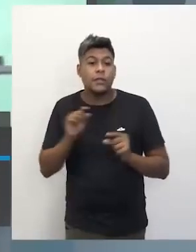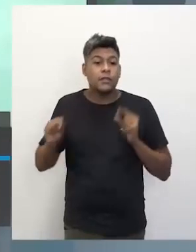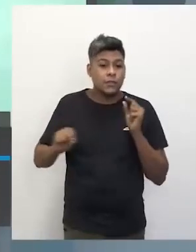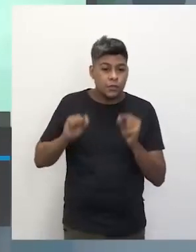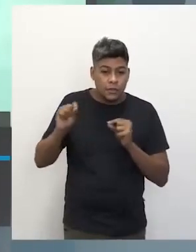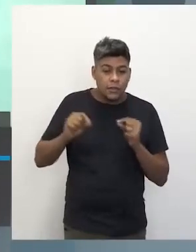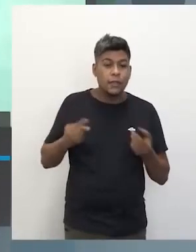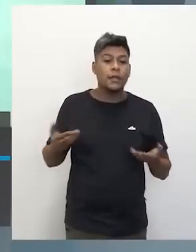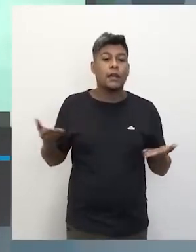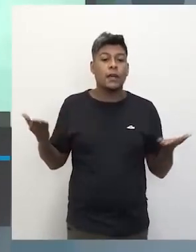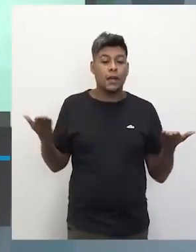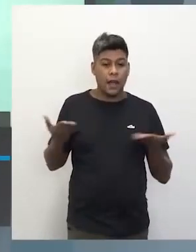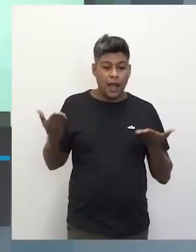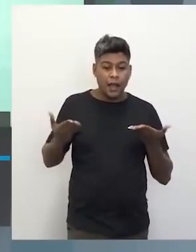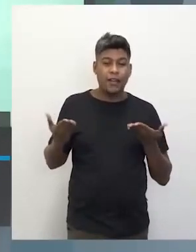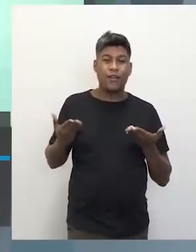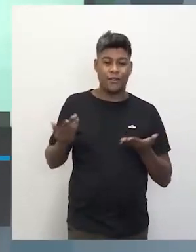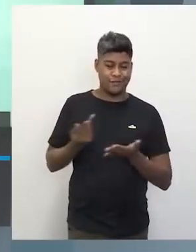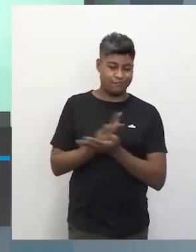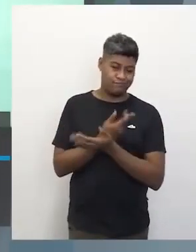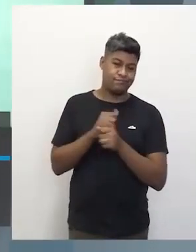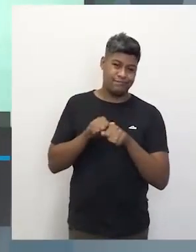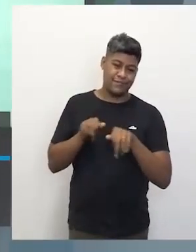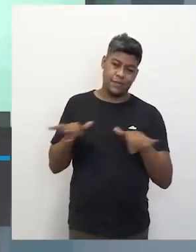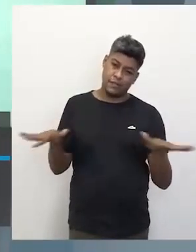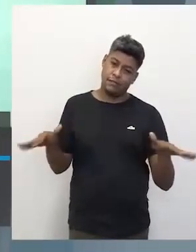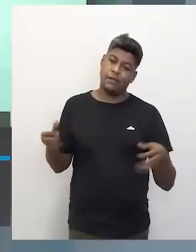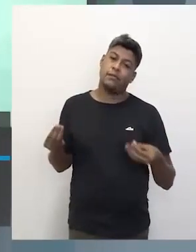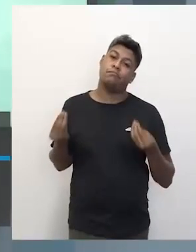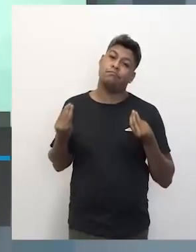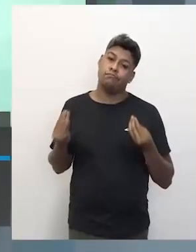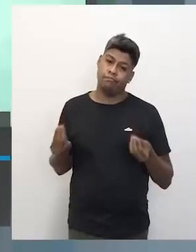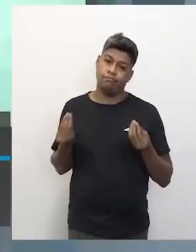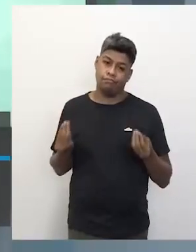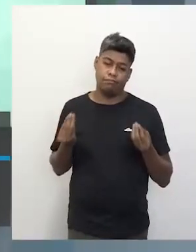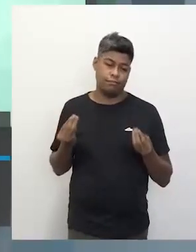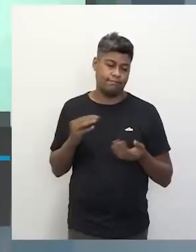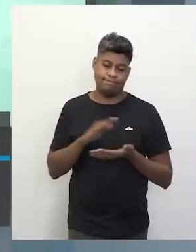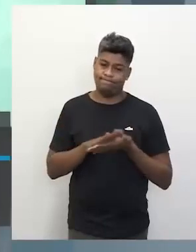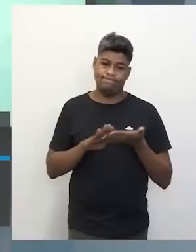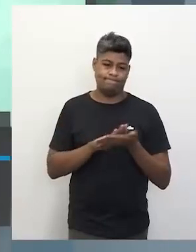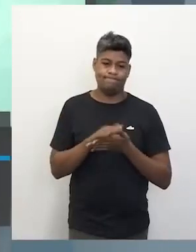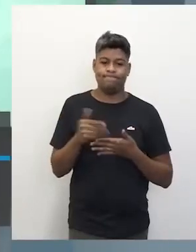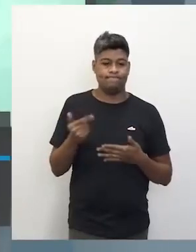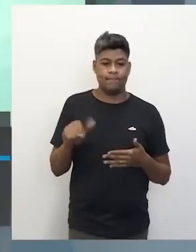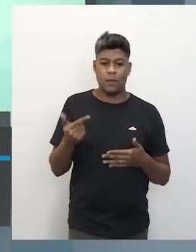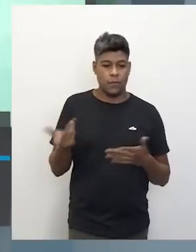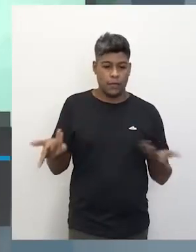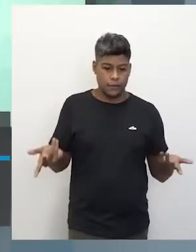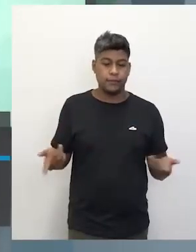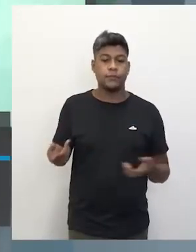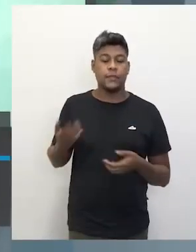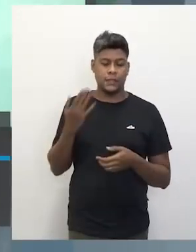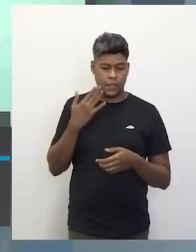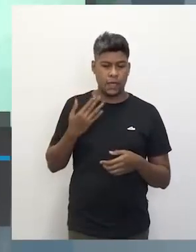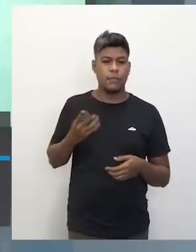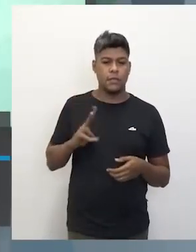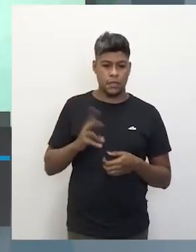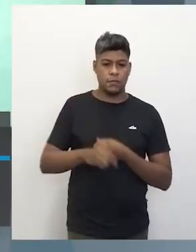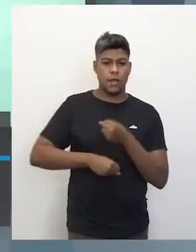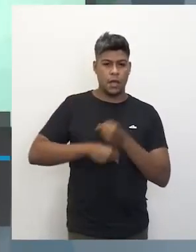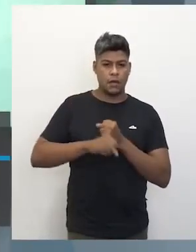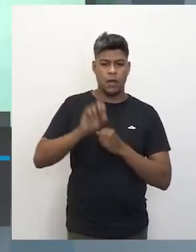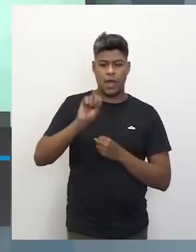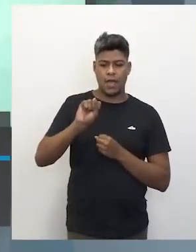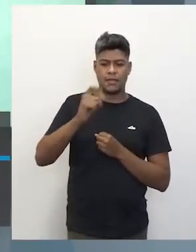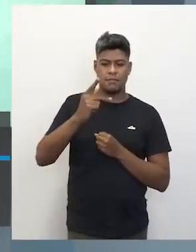Só agora, né, por causa da pandemia, que não aconteceu, né? Esses dois últimos anos não teve edições. Mas todos os anos nós temos ali a SP Arte,